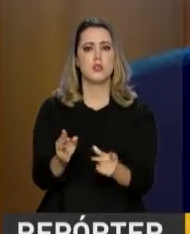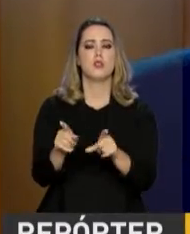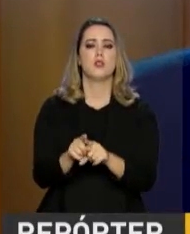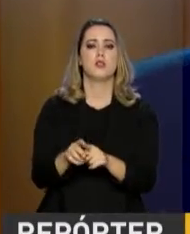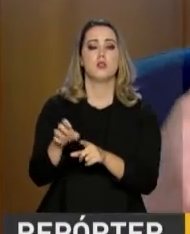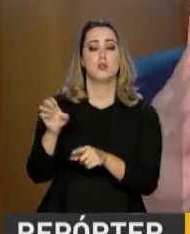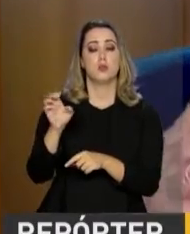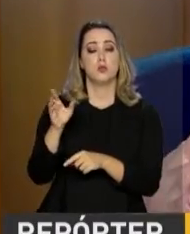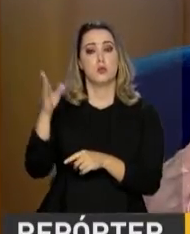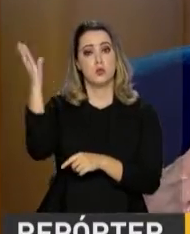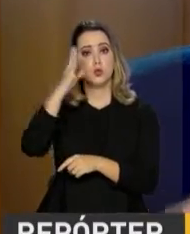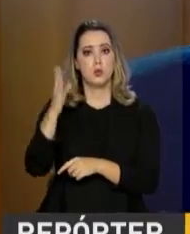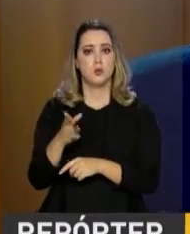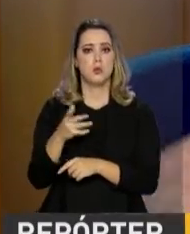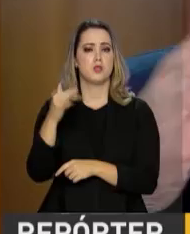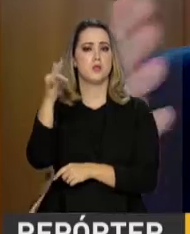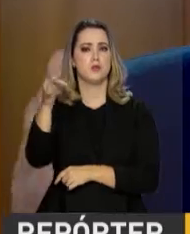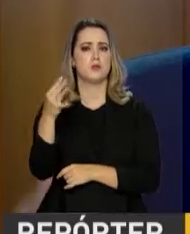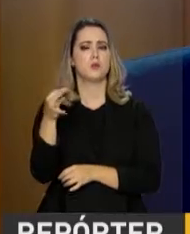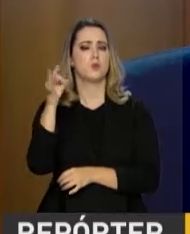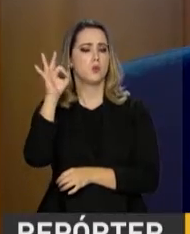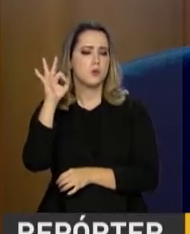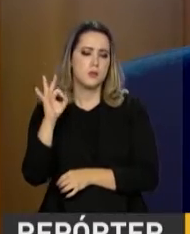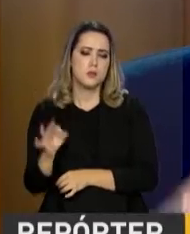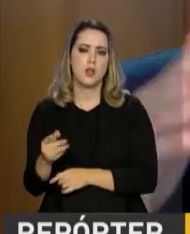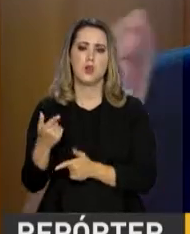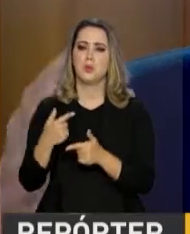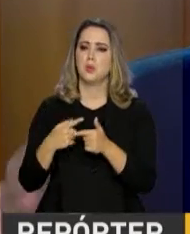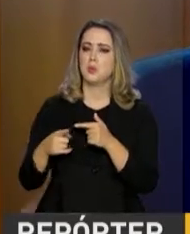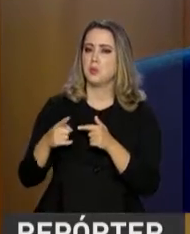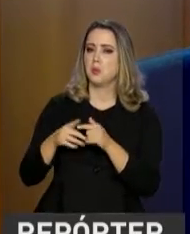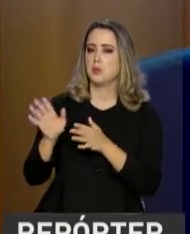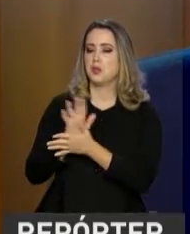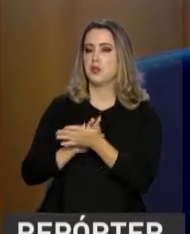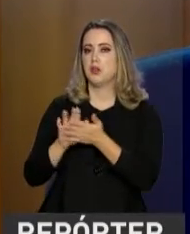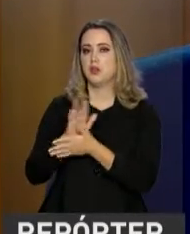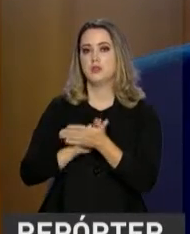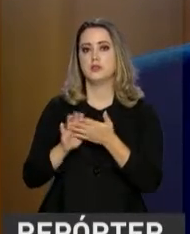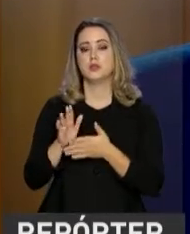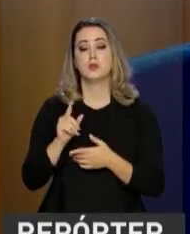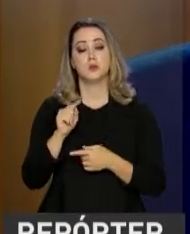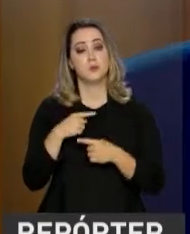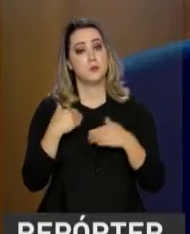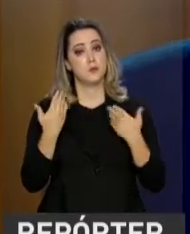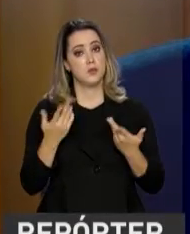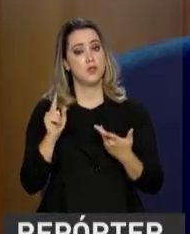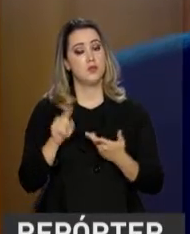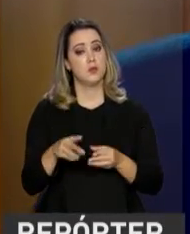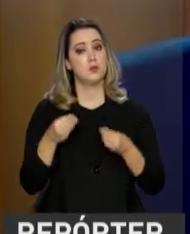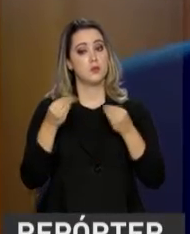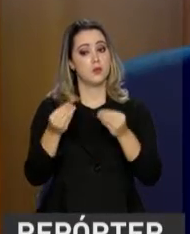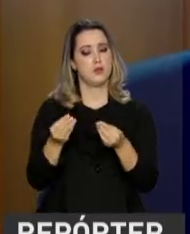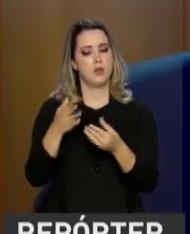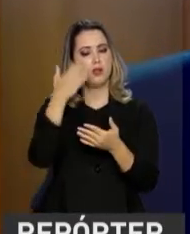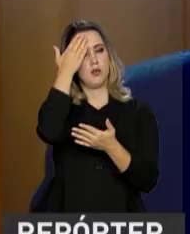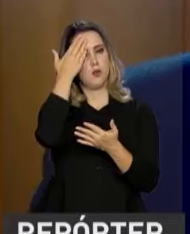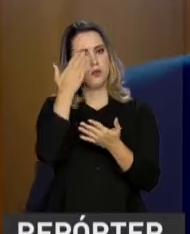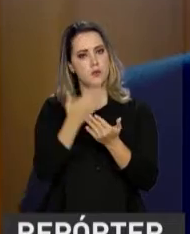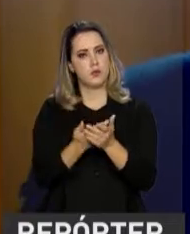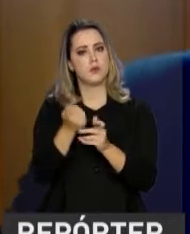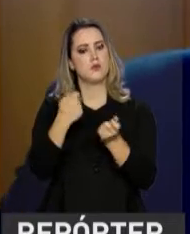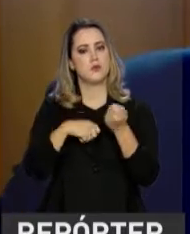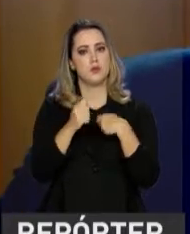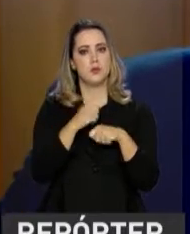vai ter problemas na frente de solvência de problemas financeiros graves portanto isso garante confiança na